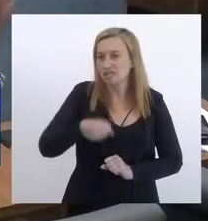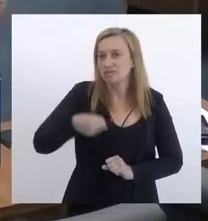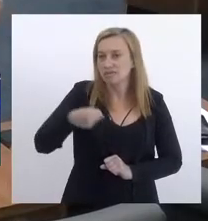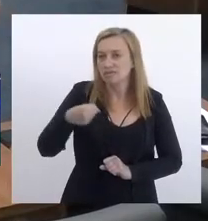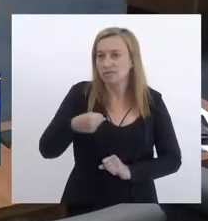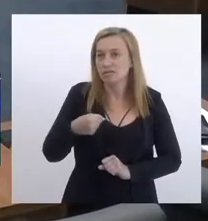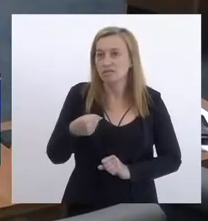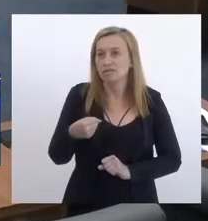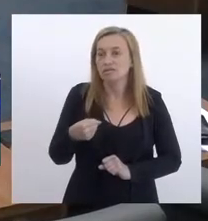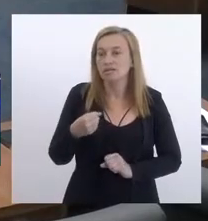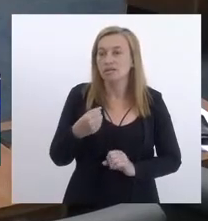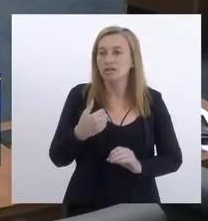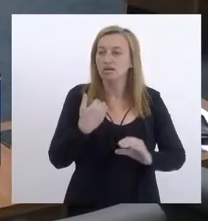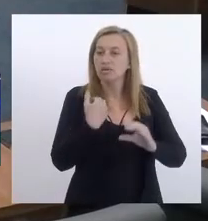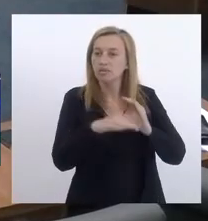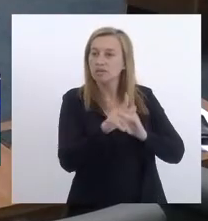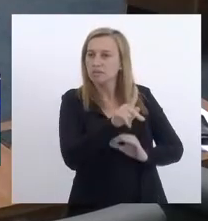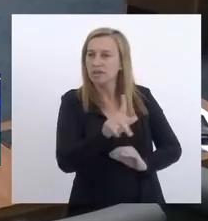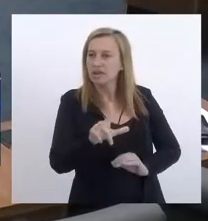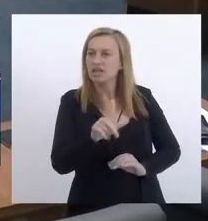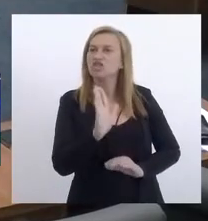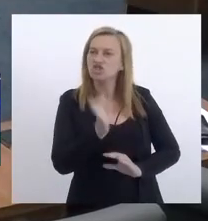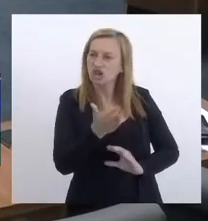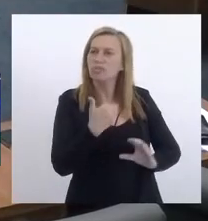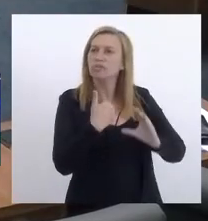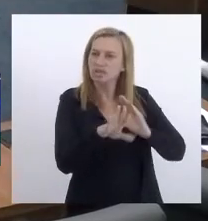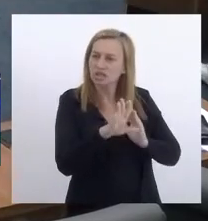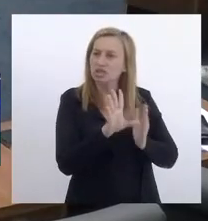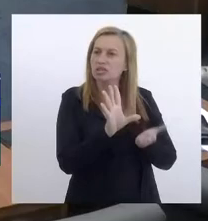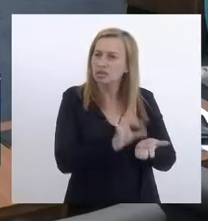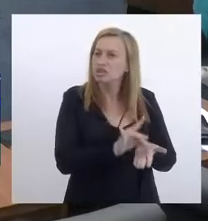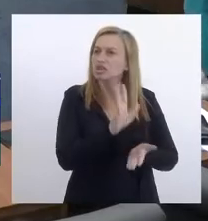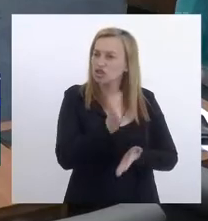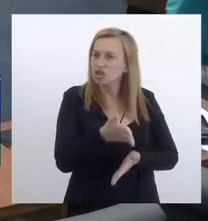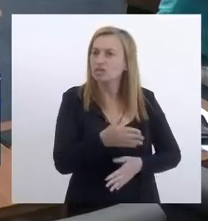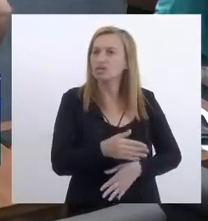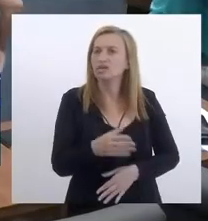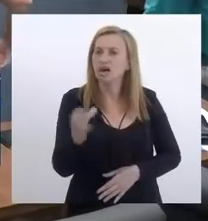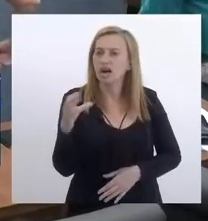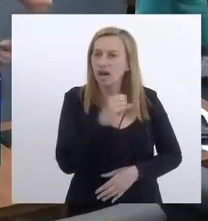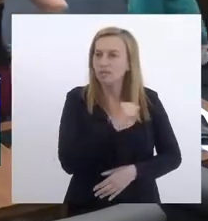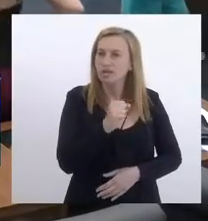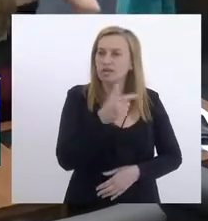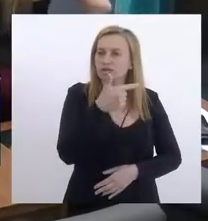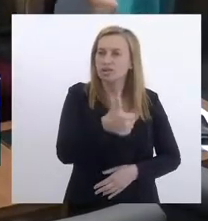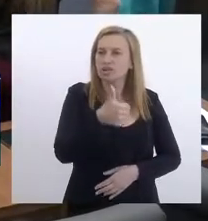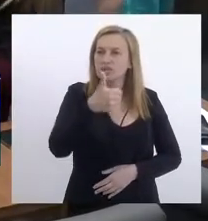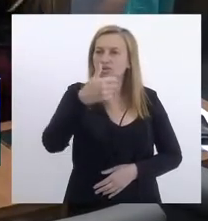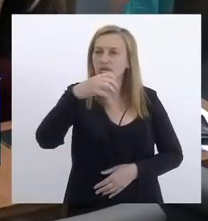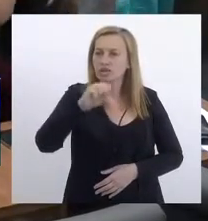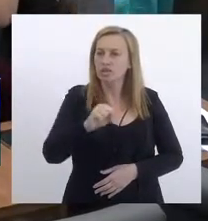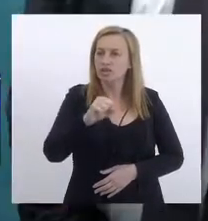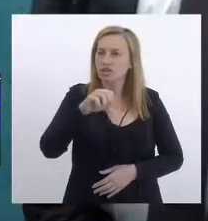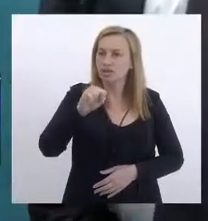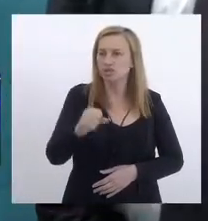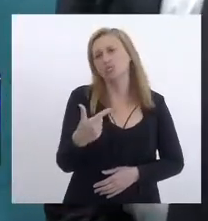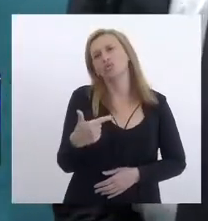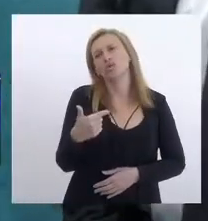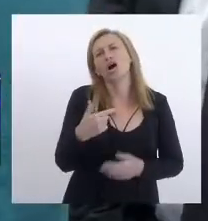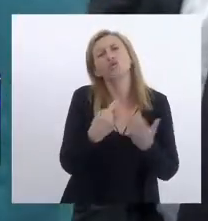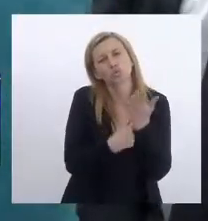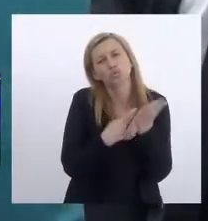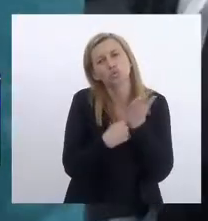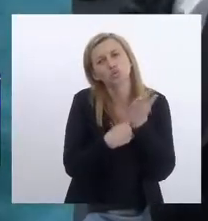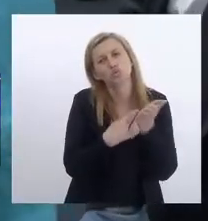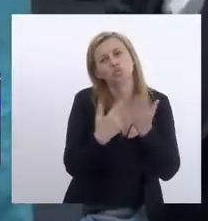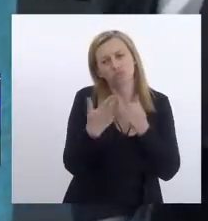que... Manda para mim o PL aqui para o senhor. Já mandei, já protocolei urgência. Para mim. Urgência tem 282 protocolados. Mas dá uma ajuda para o senhor. Já, já.